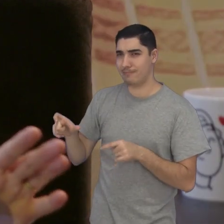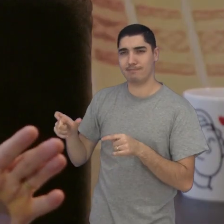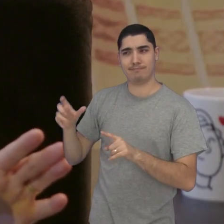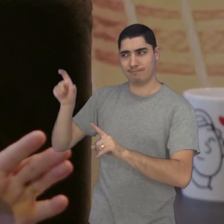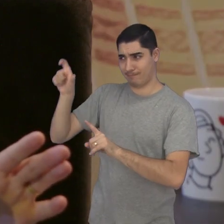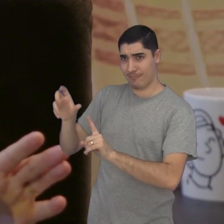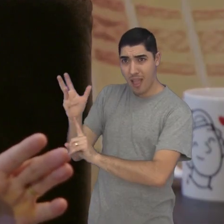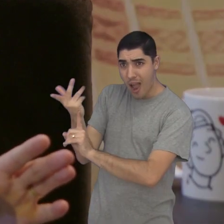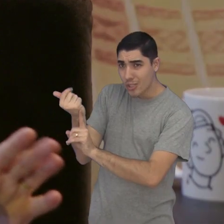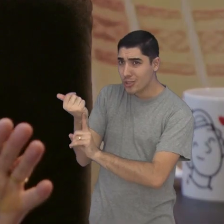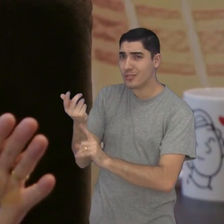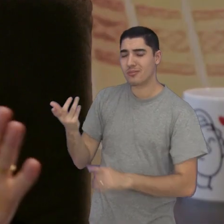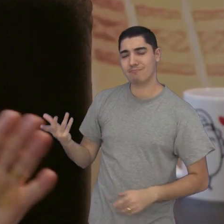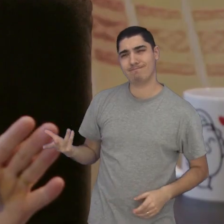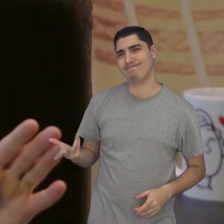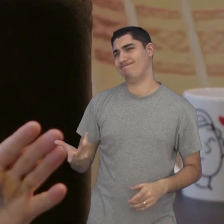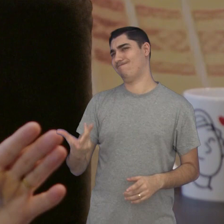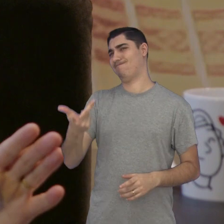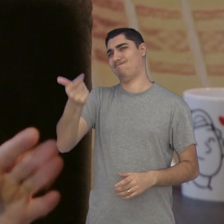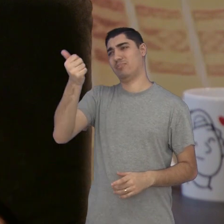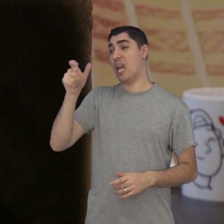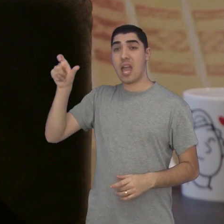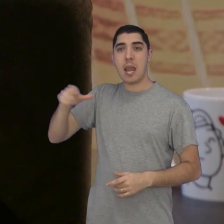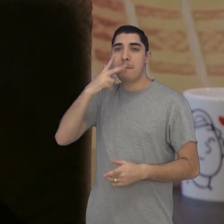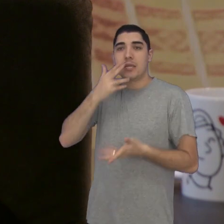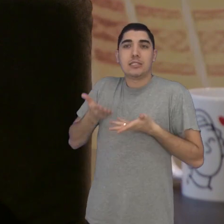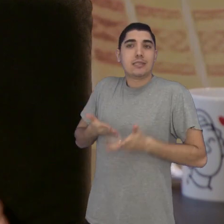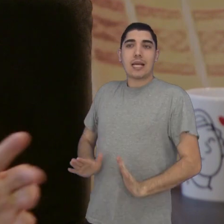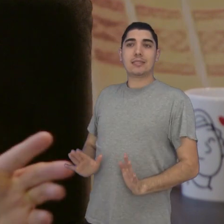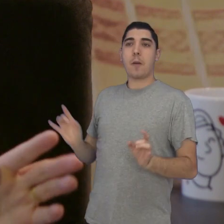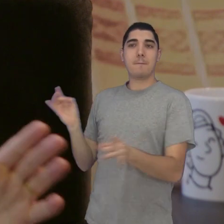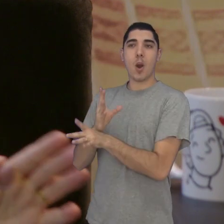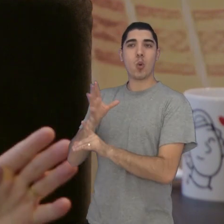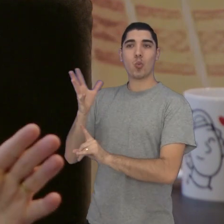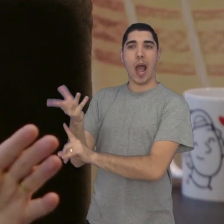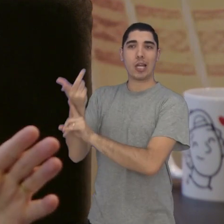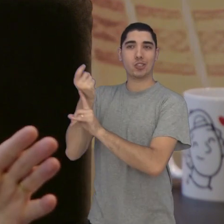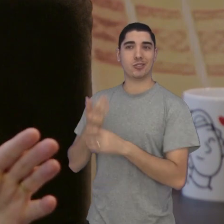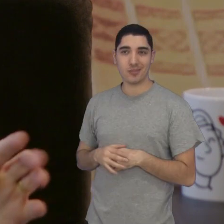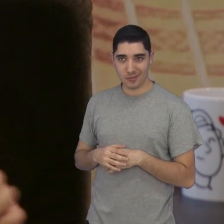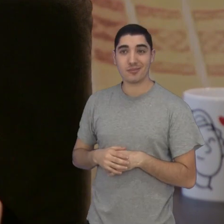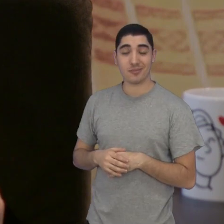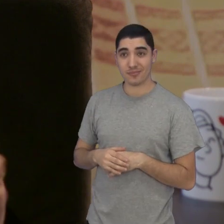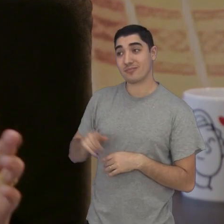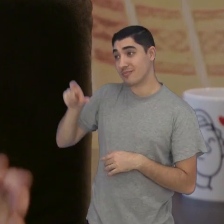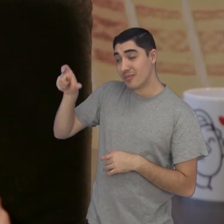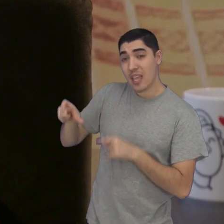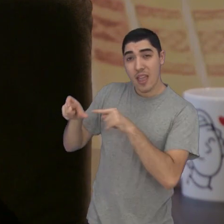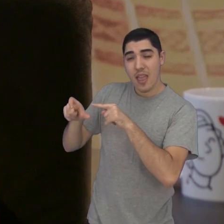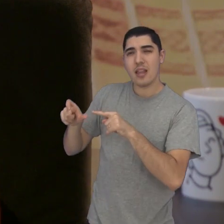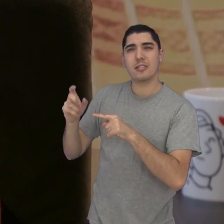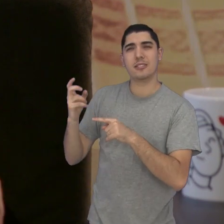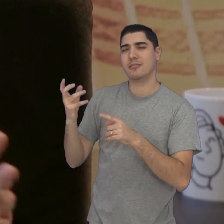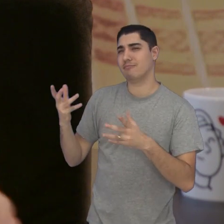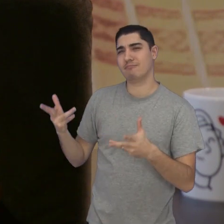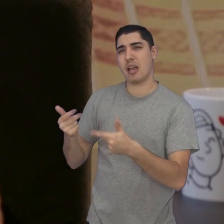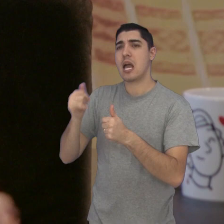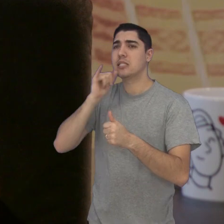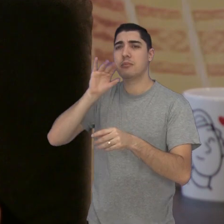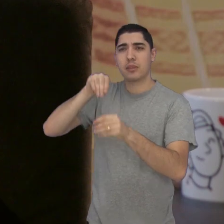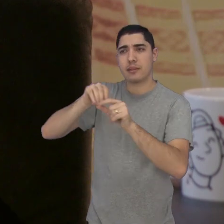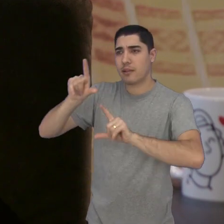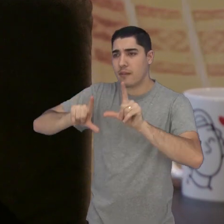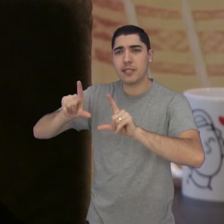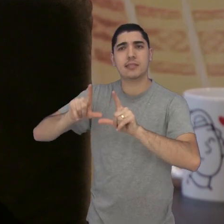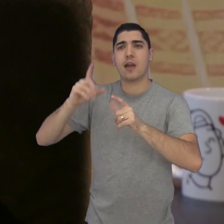artista nato, né? Nasceu artista. Como eu estava falando para você nos bastidores, né? Começou no circo, televisão,